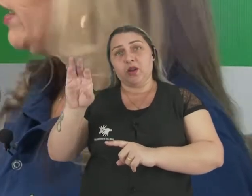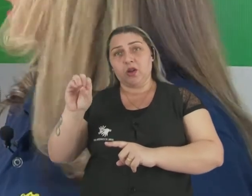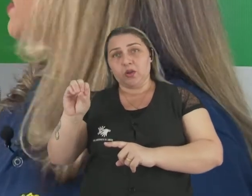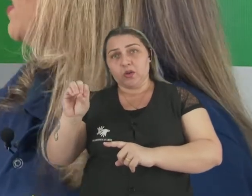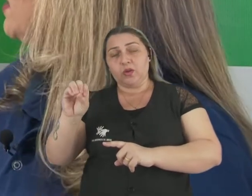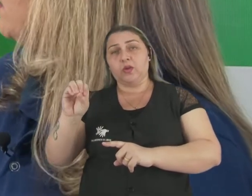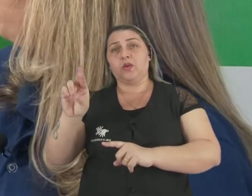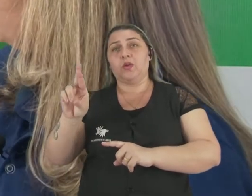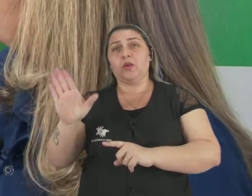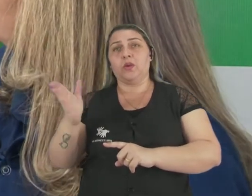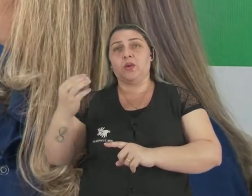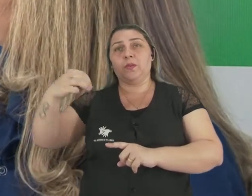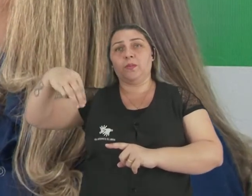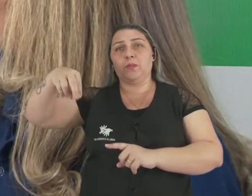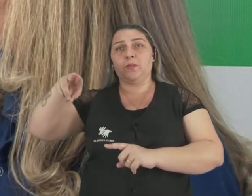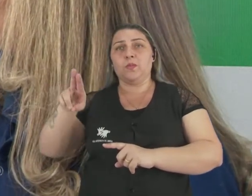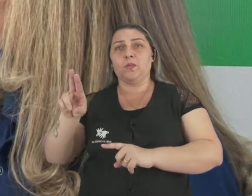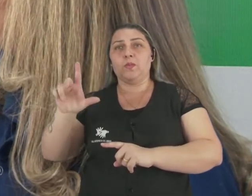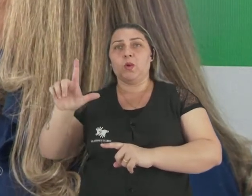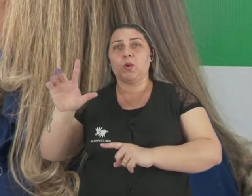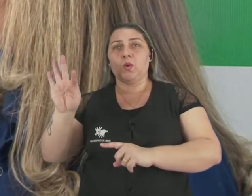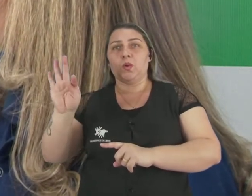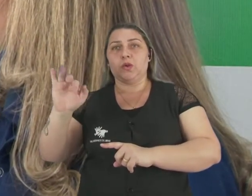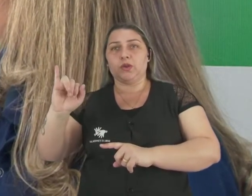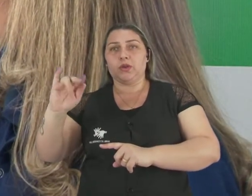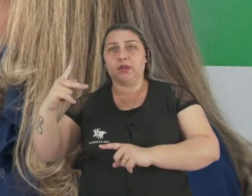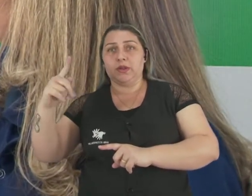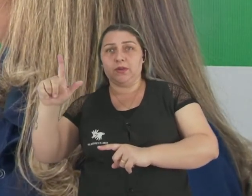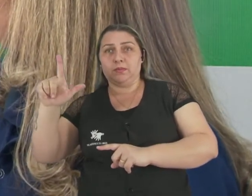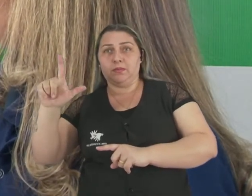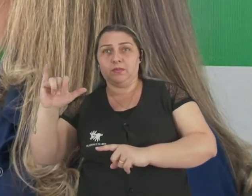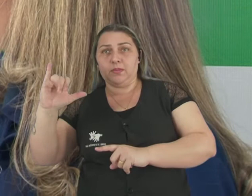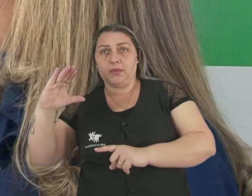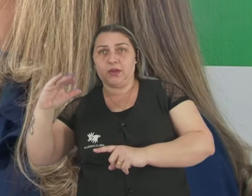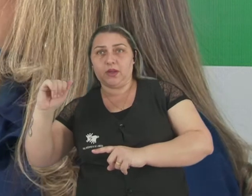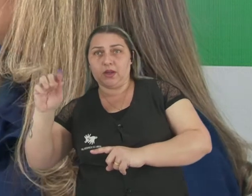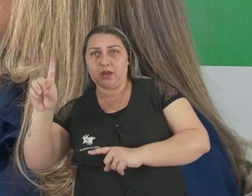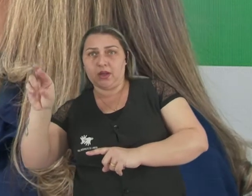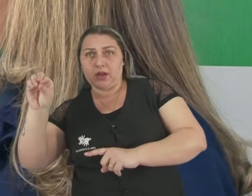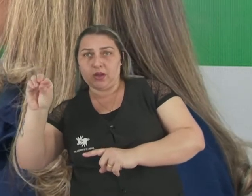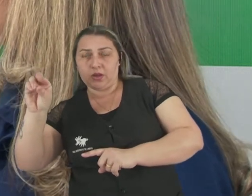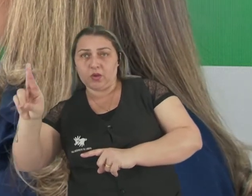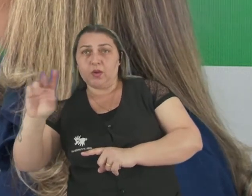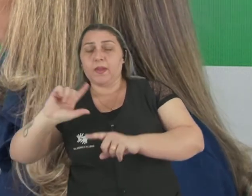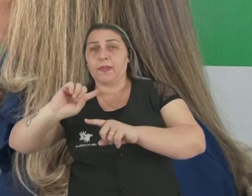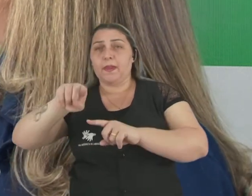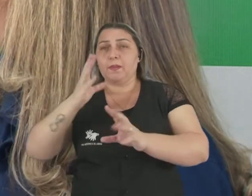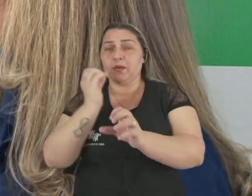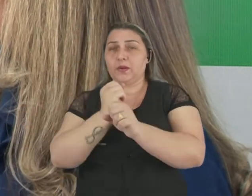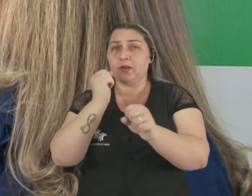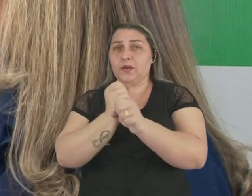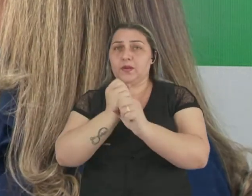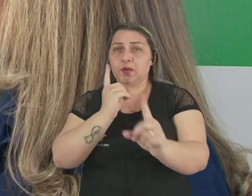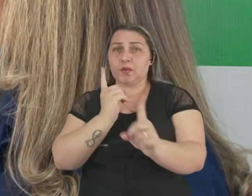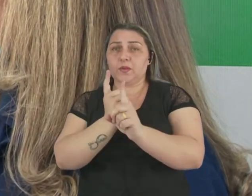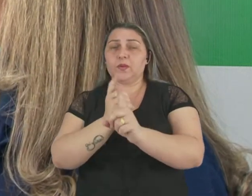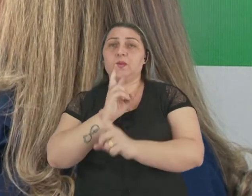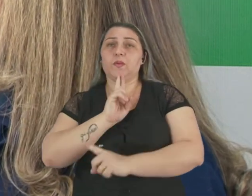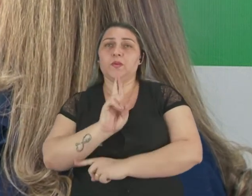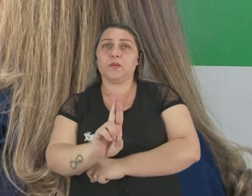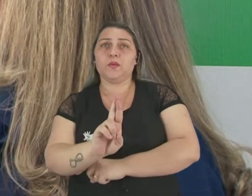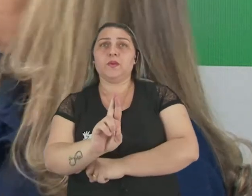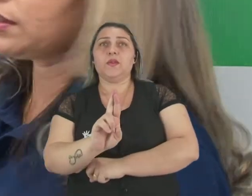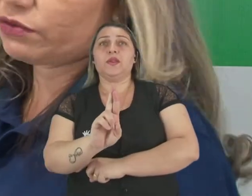multiplicador. E aí, depois que nós calculamos, né, nós encontramos essa adição, que é o resultado